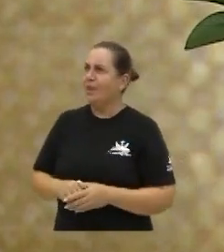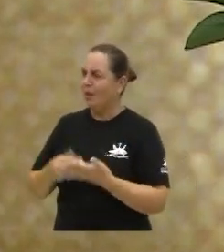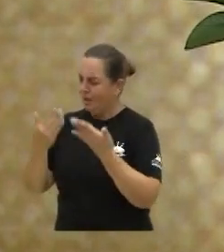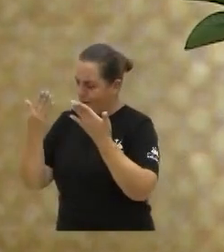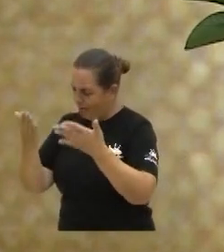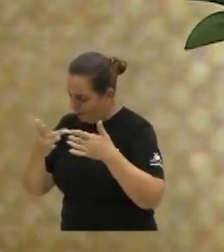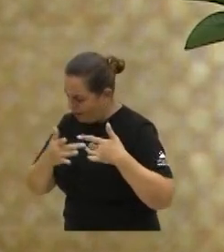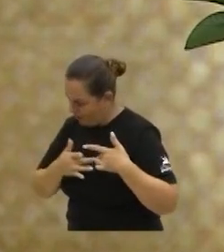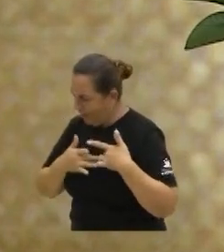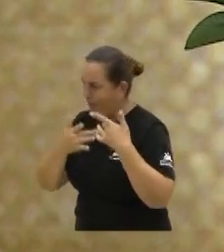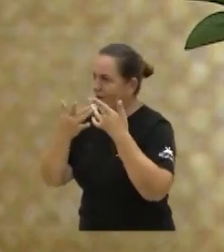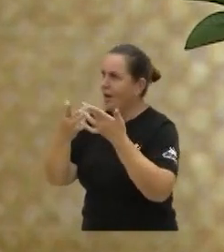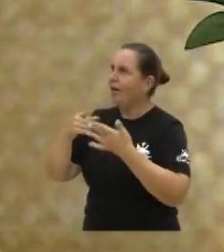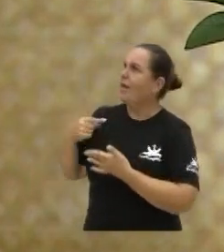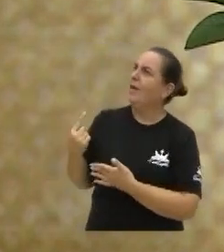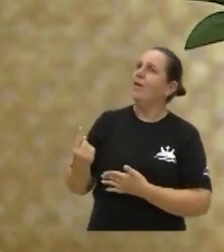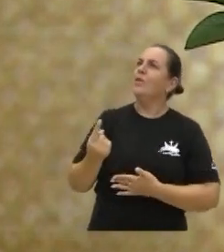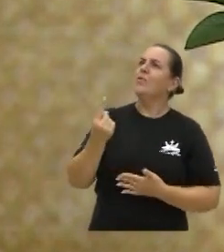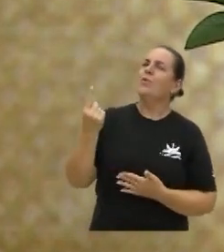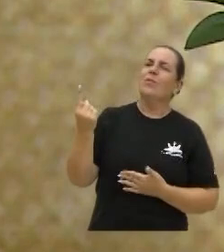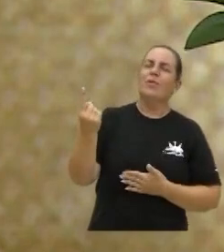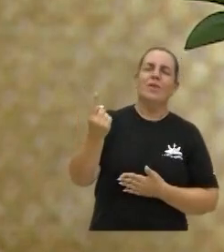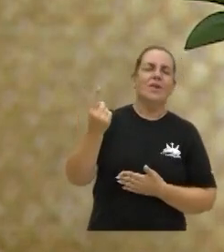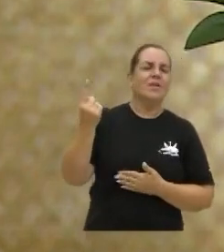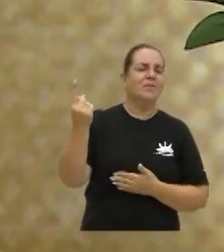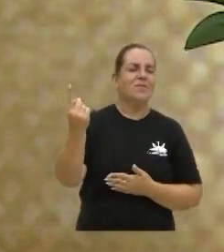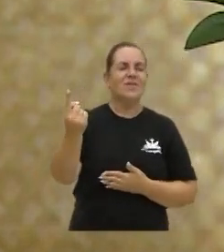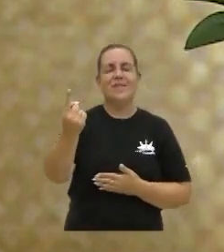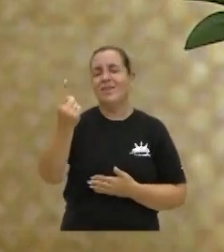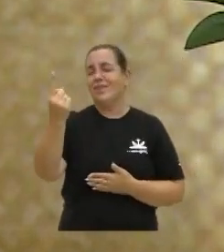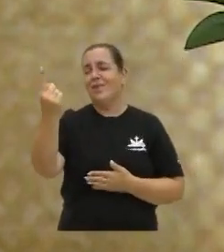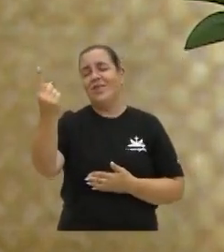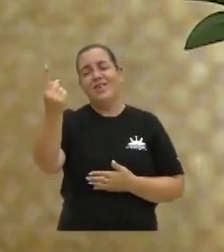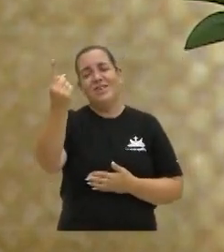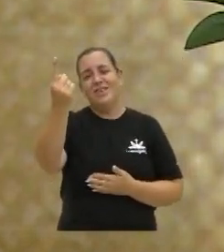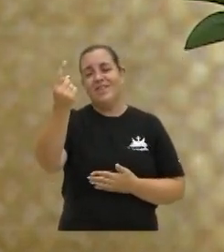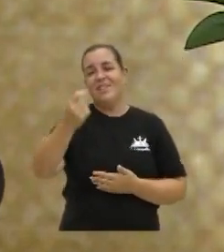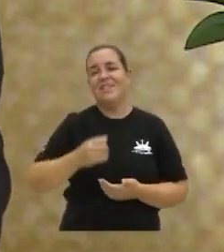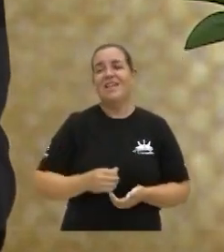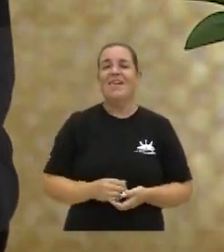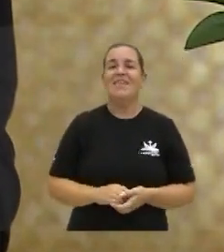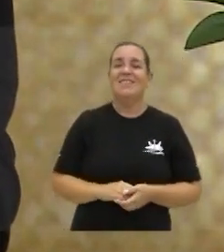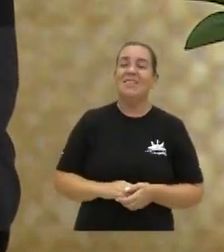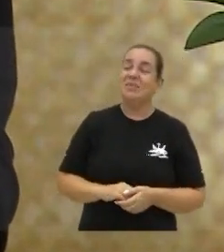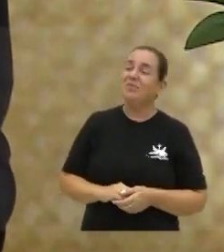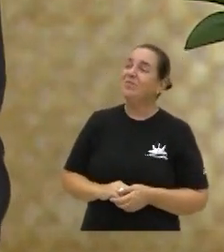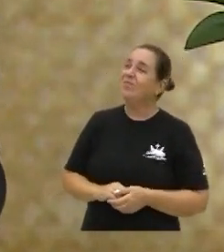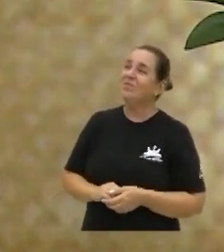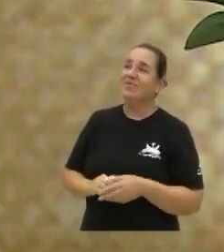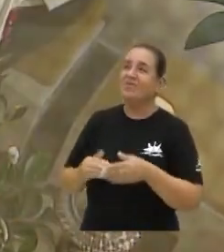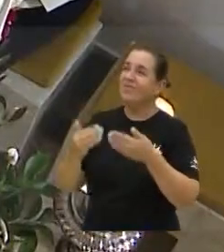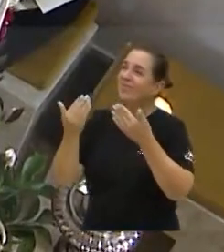digam: Eterna é a sua misericórdia.